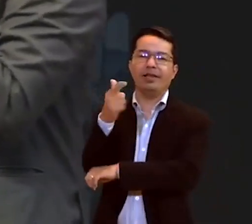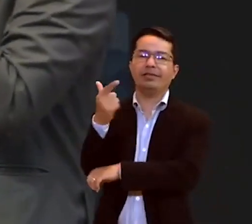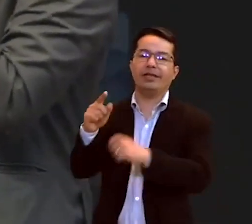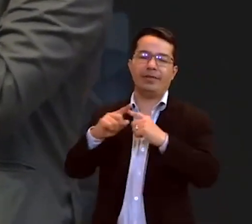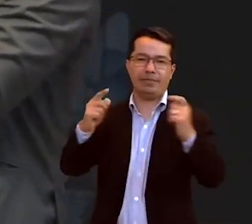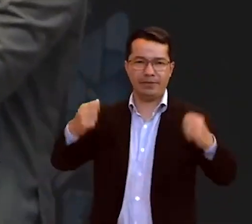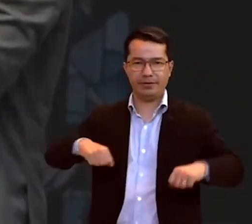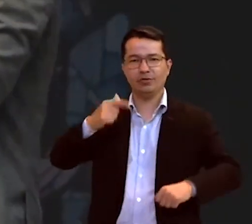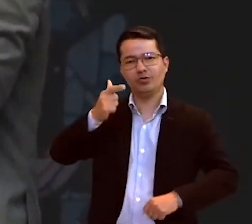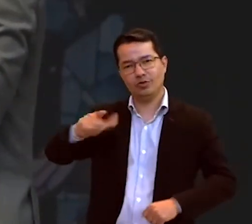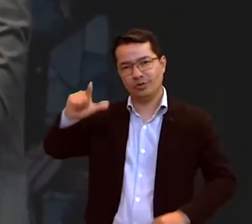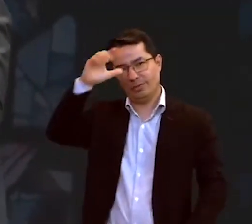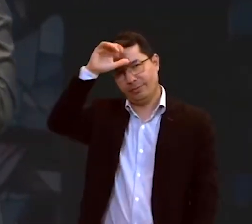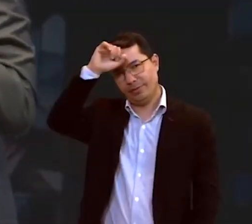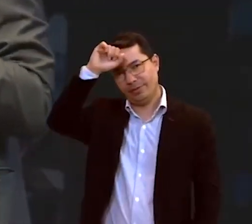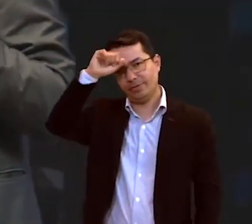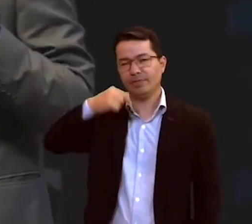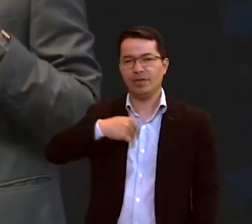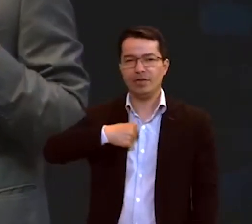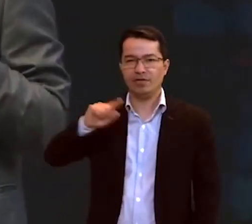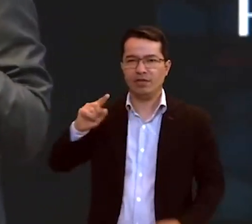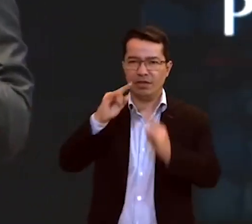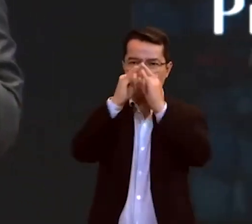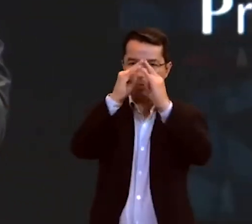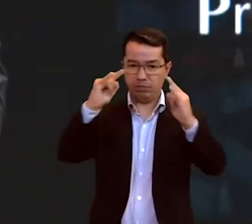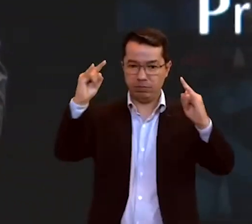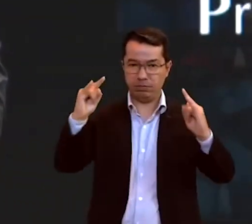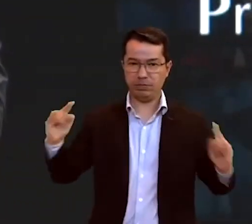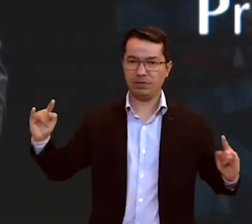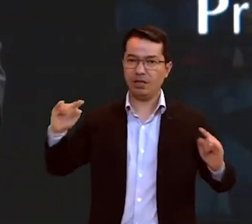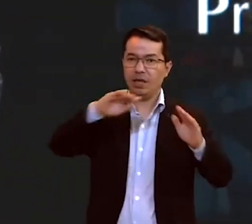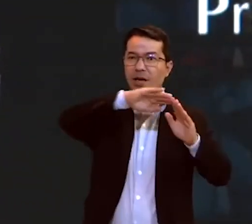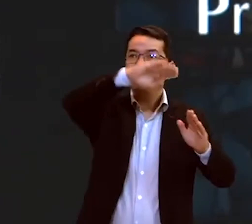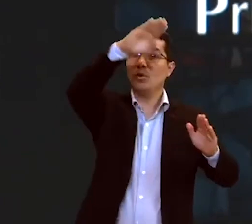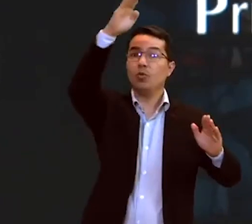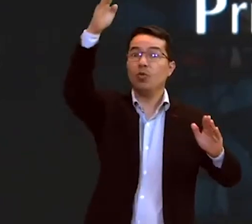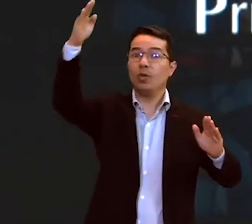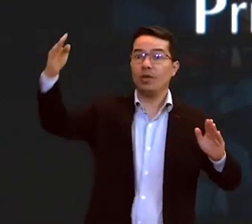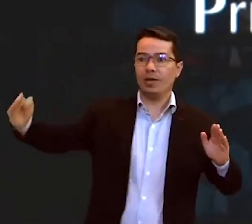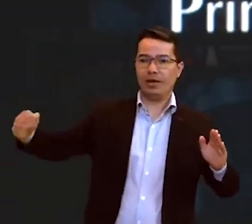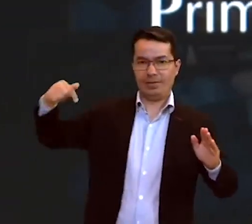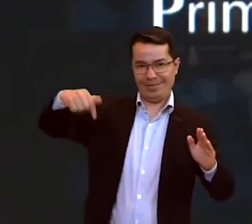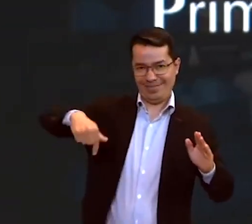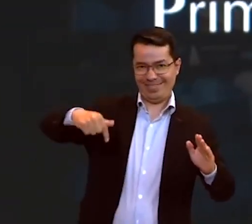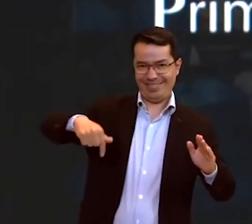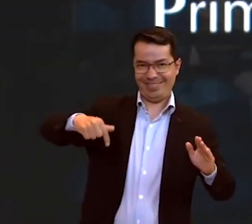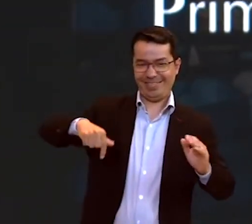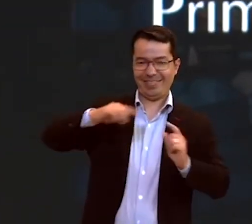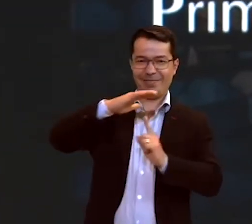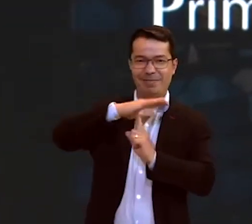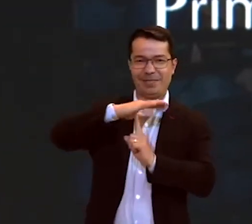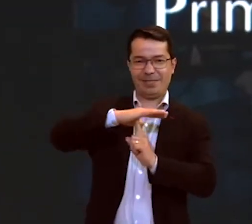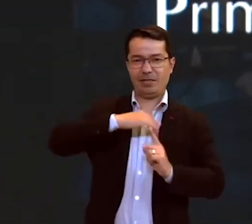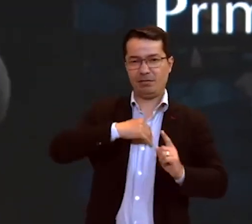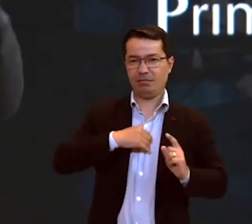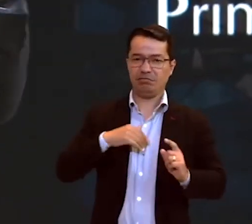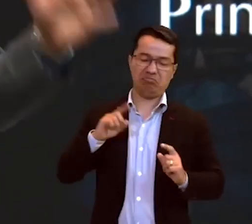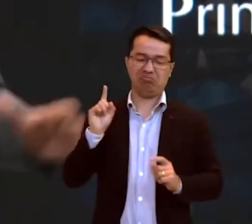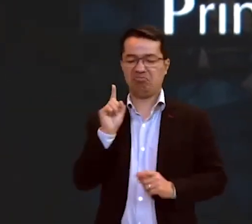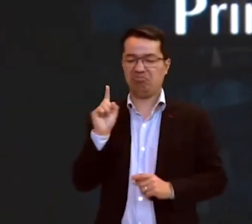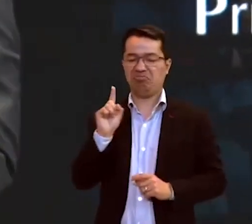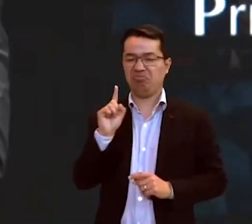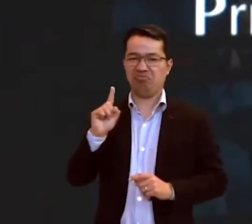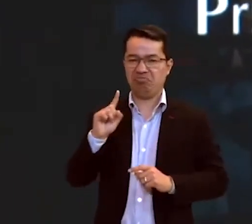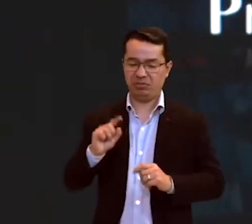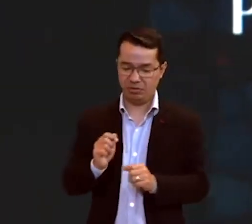barraquinha e fui lá na base do Pico Paraná. Cheguei lá, estava sozinho. Falei, meu Deus, mas vamos. Montei minha barraca,